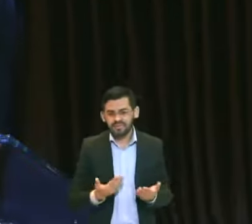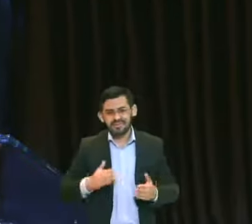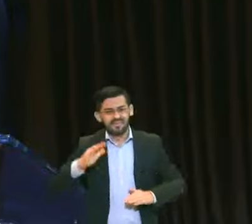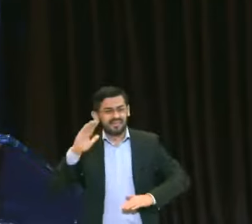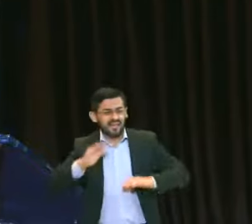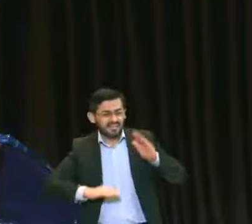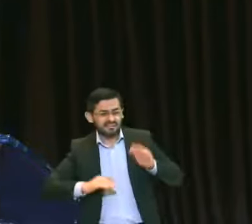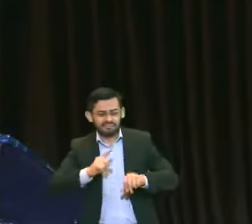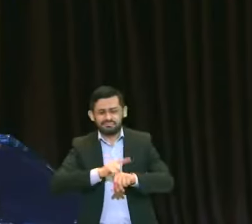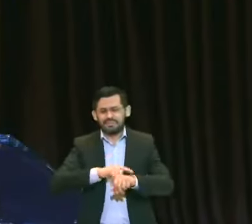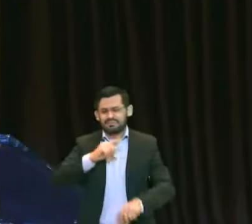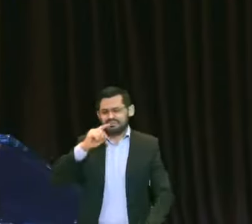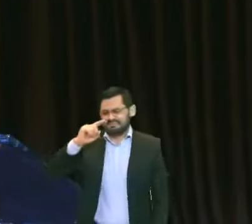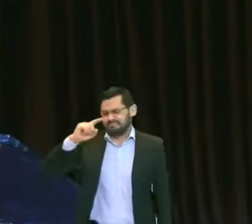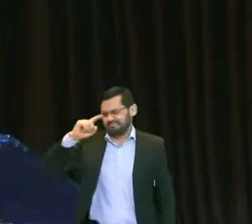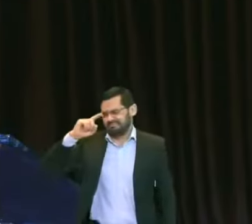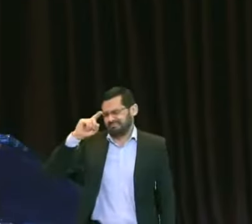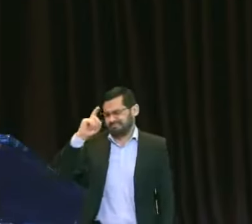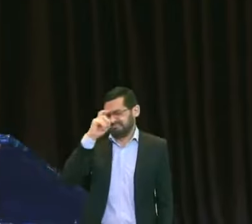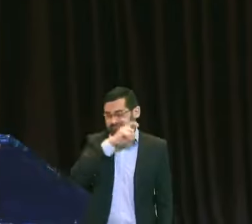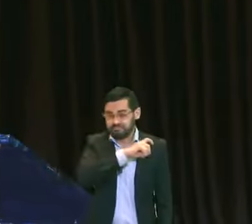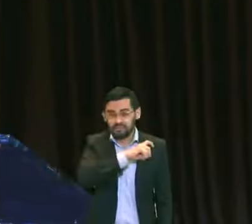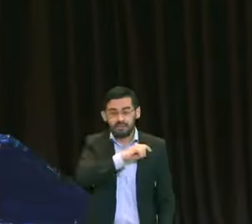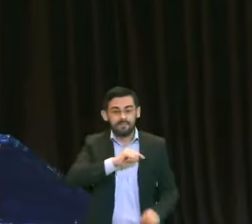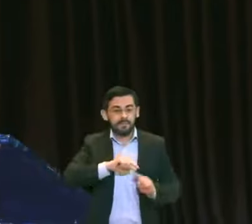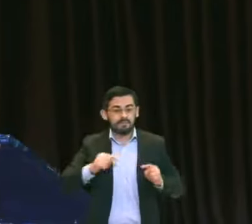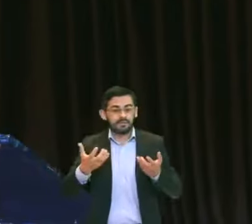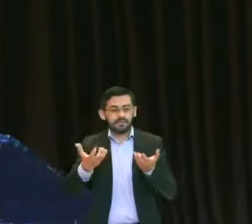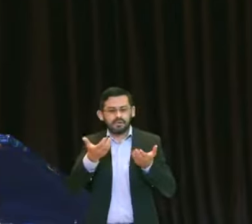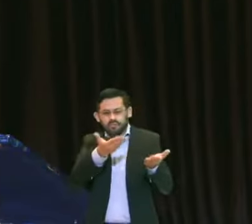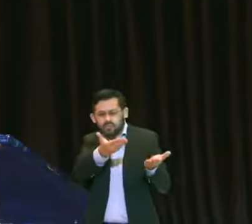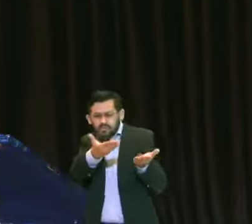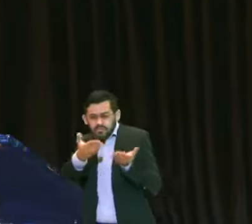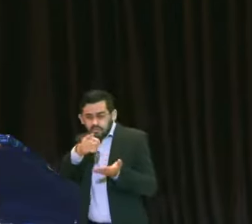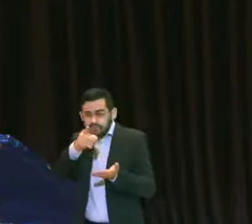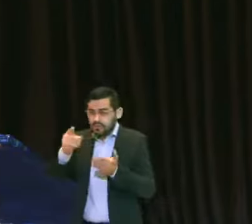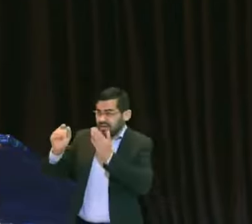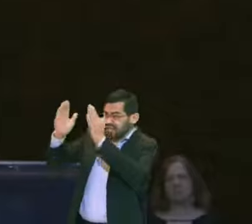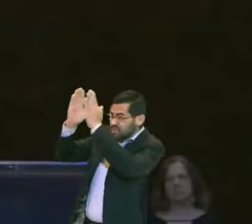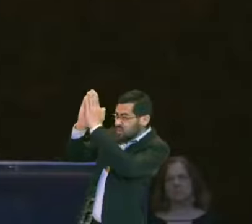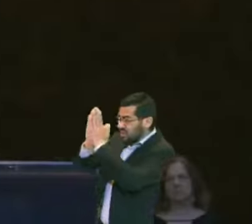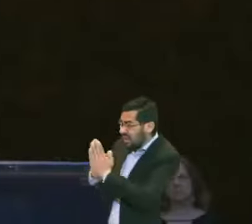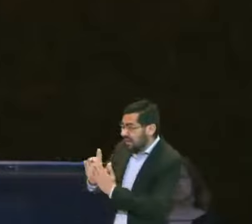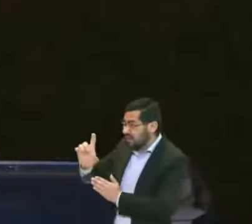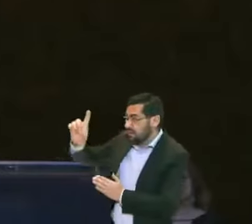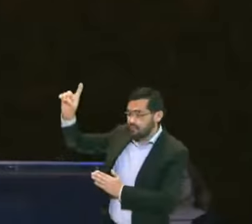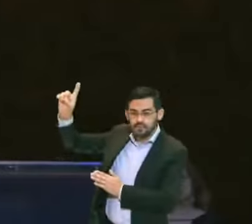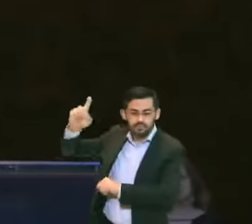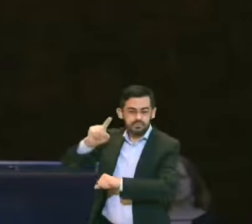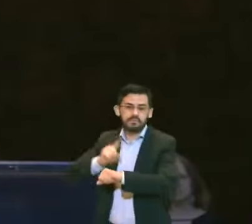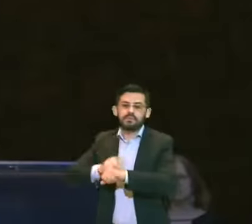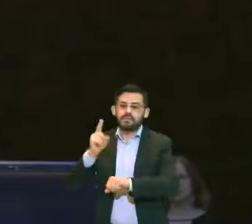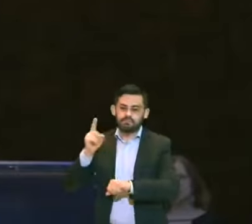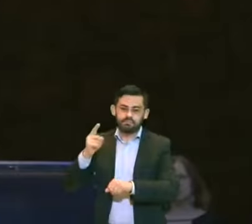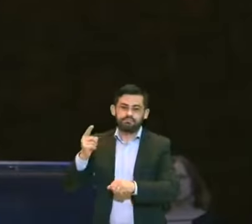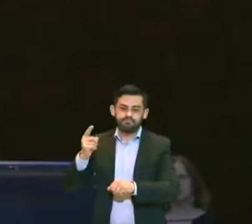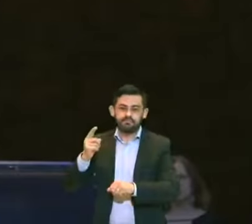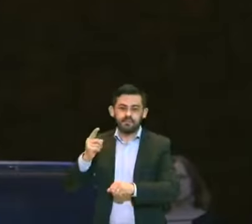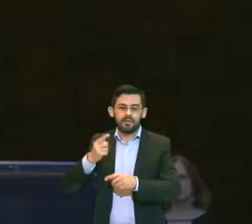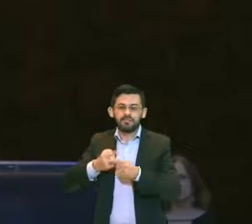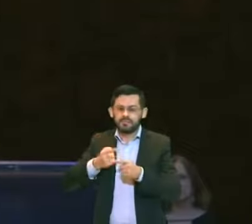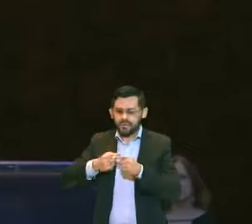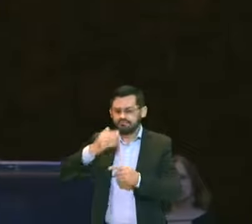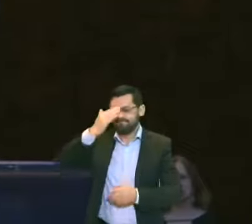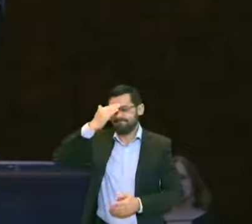passando um tempo difícil. Mas eu queria te convidar a adorar a Deus neste instante. Porque